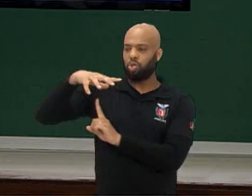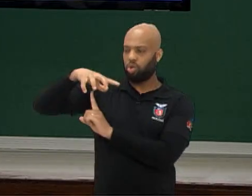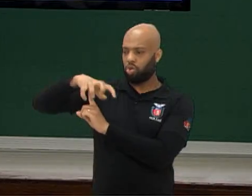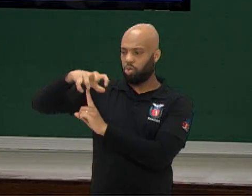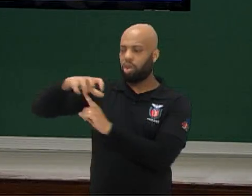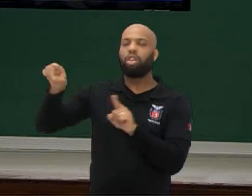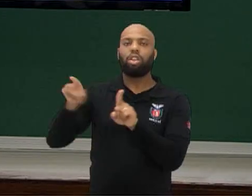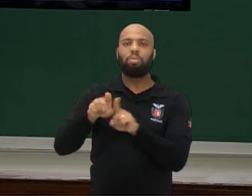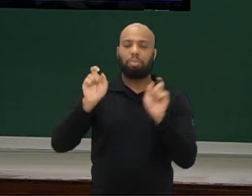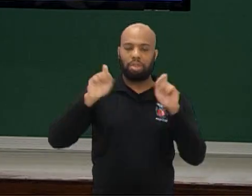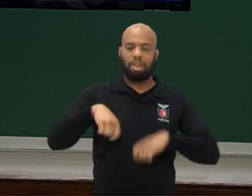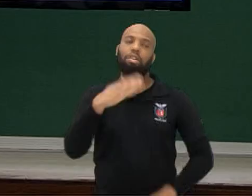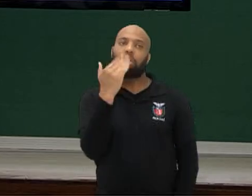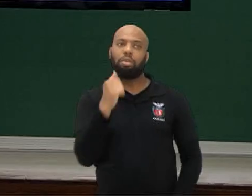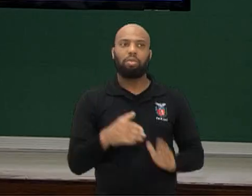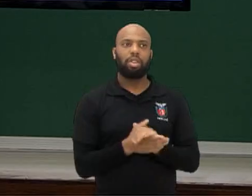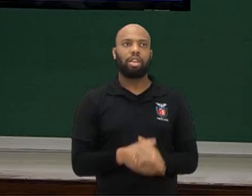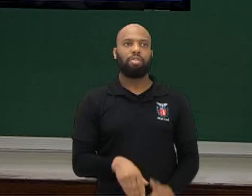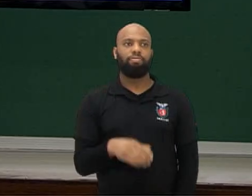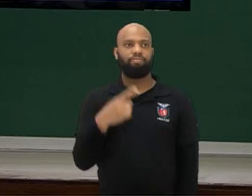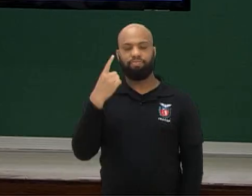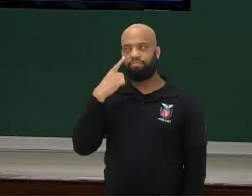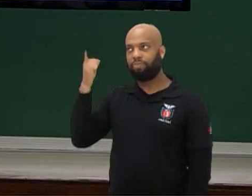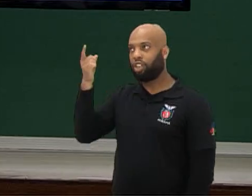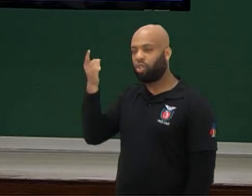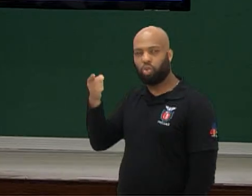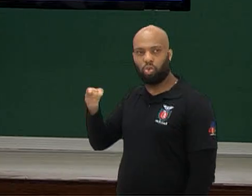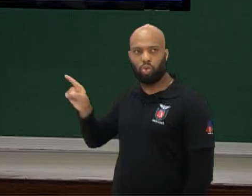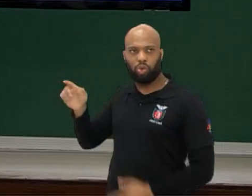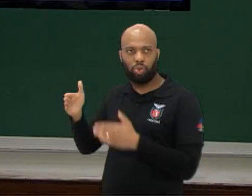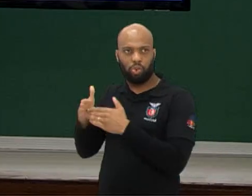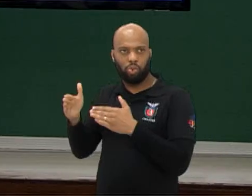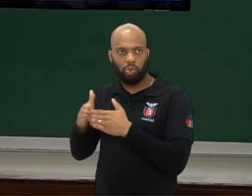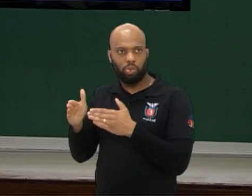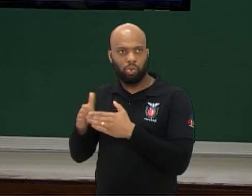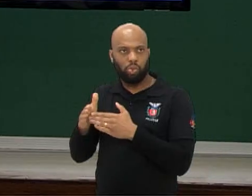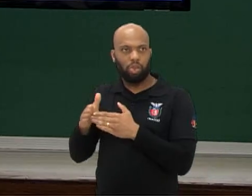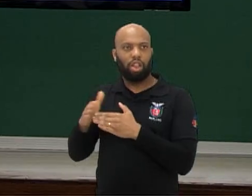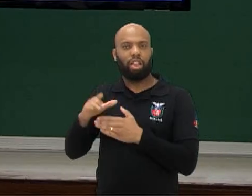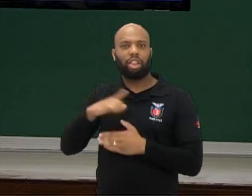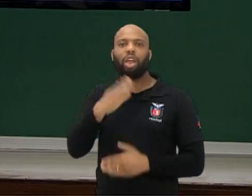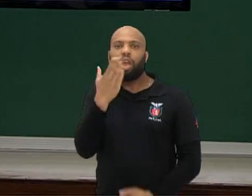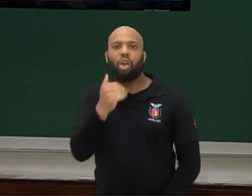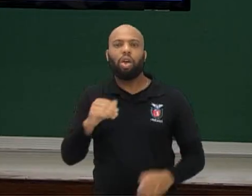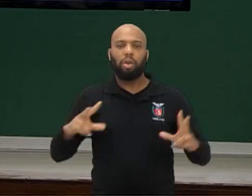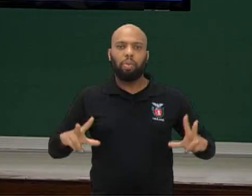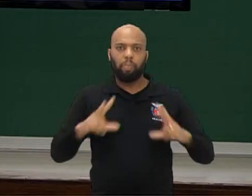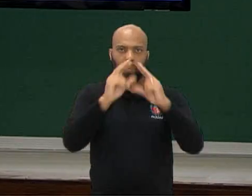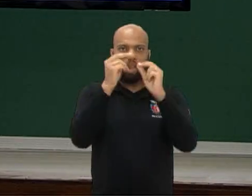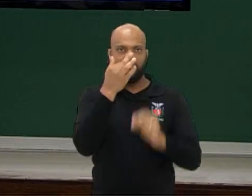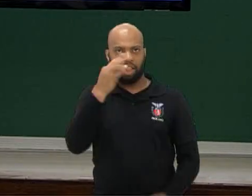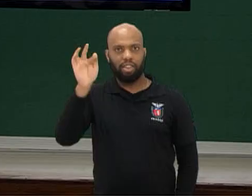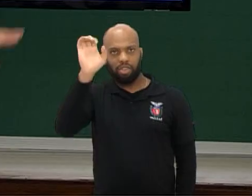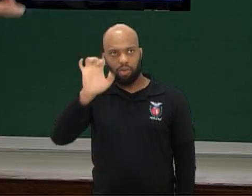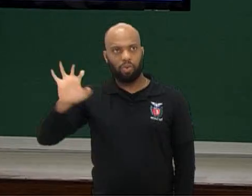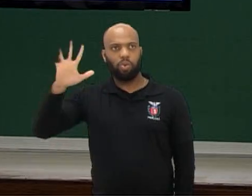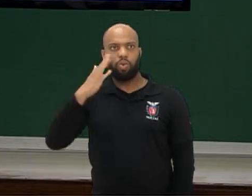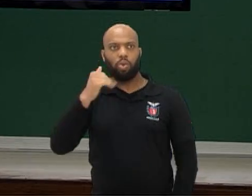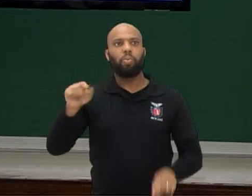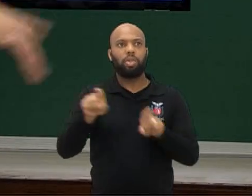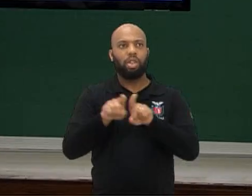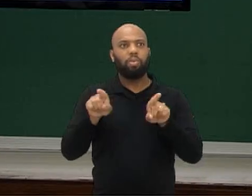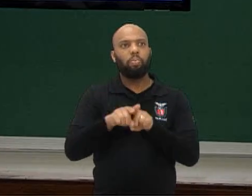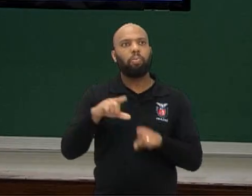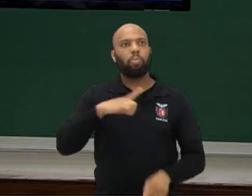muito consumidas, como o mortella, que é consumido lá em Paris, na França, pelo pessoal lá na Europa, e